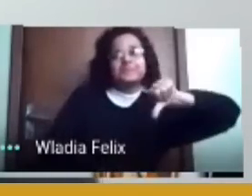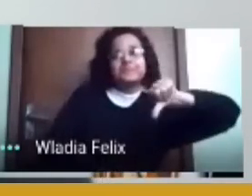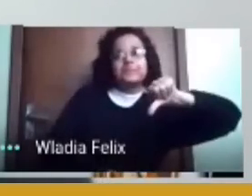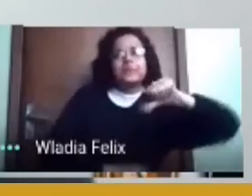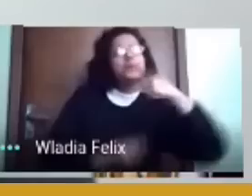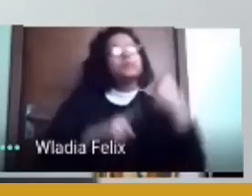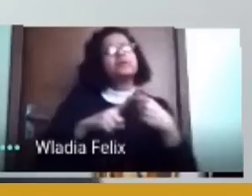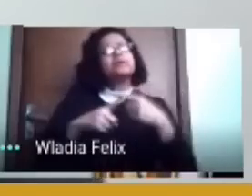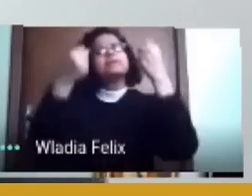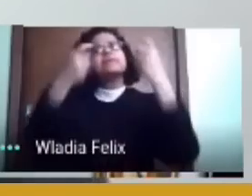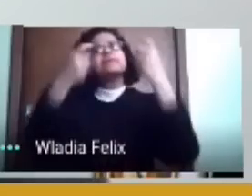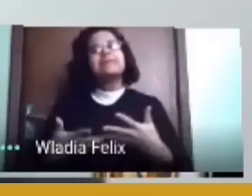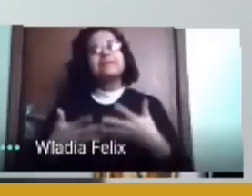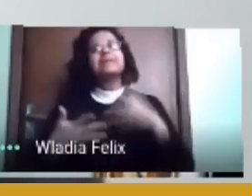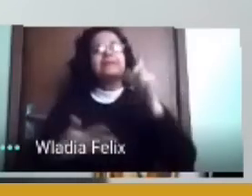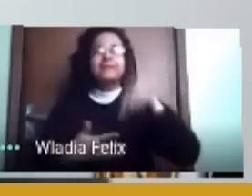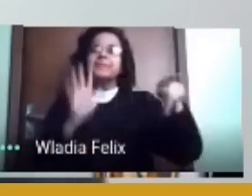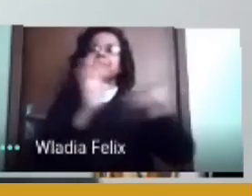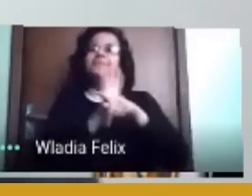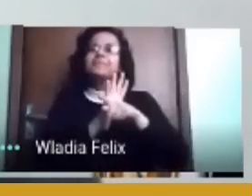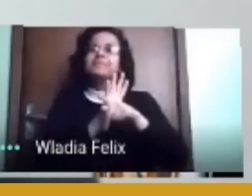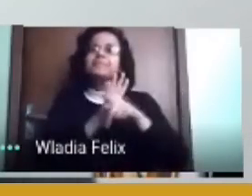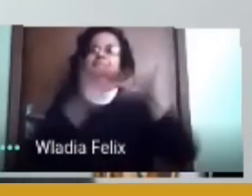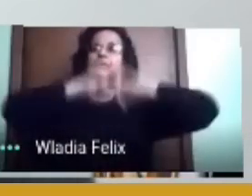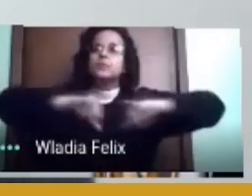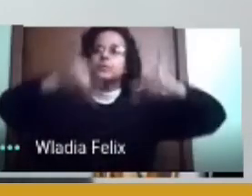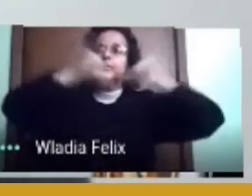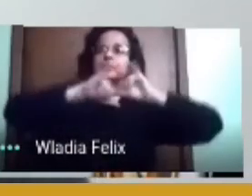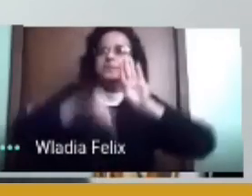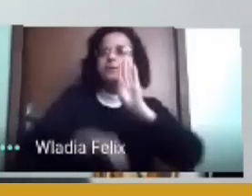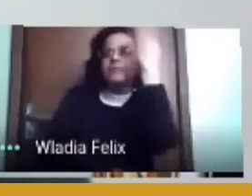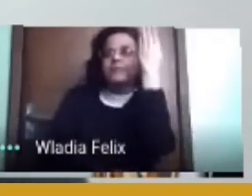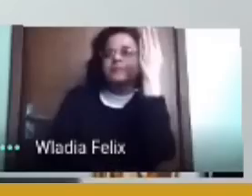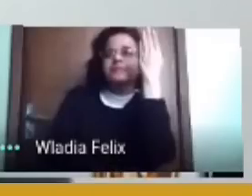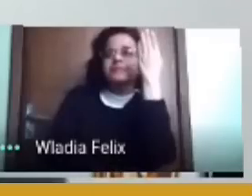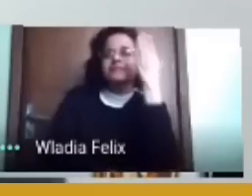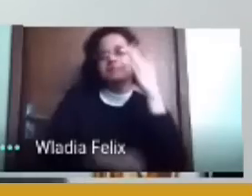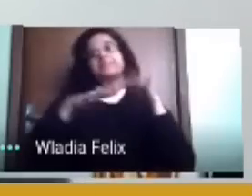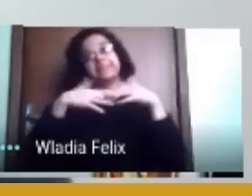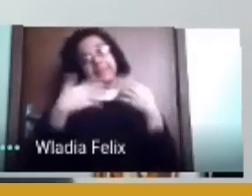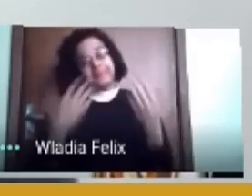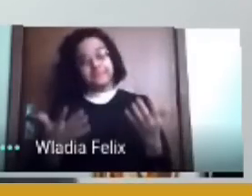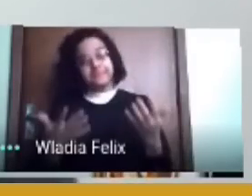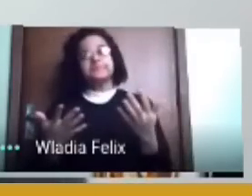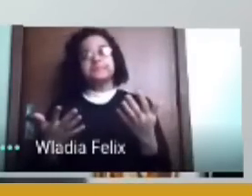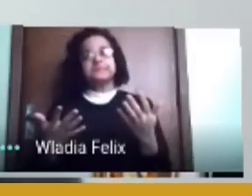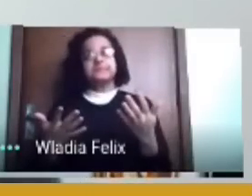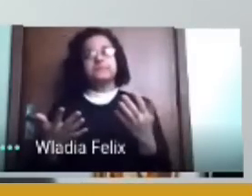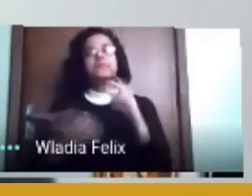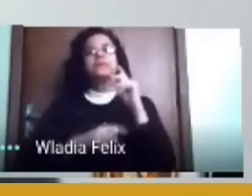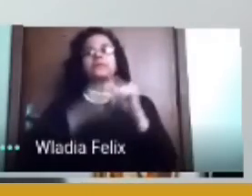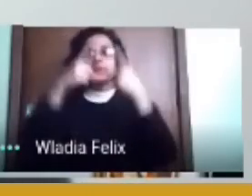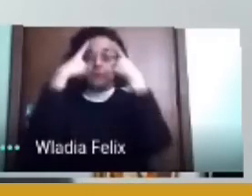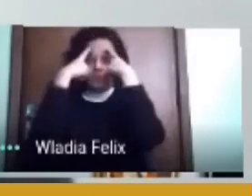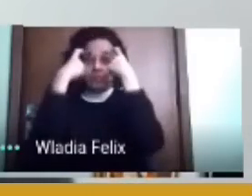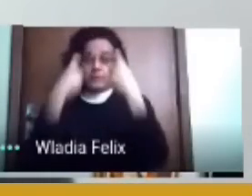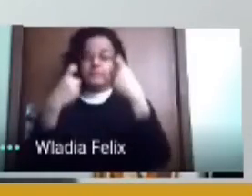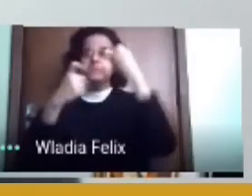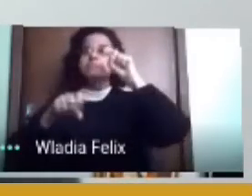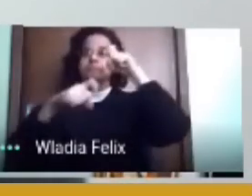nós chamamos de notícias falsas. Infelizmente, em relação à violência sexual e, sobretudo, à educação sexual